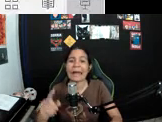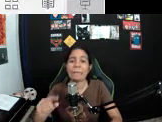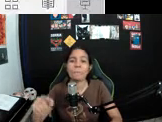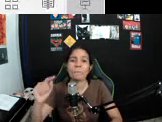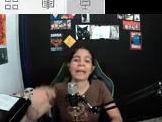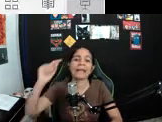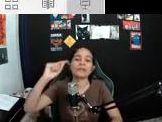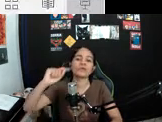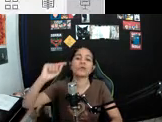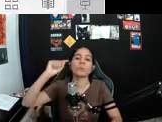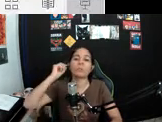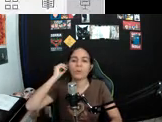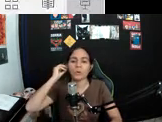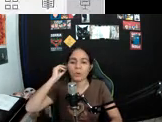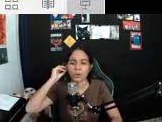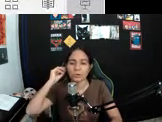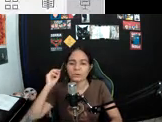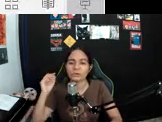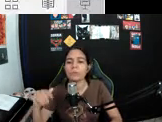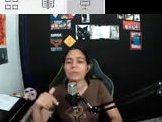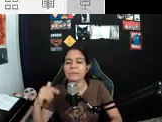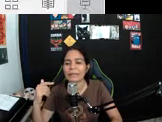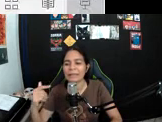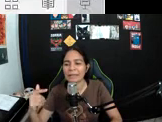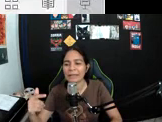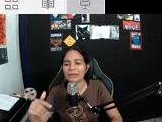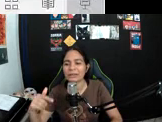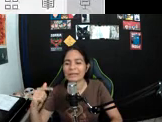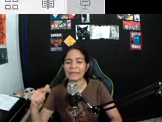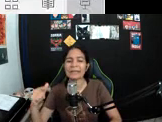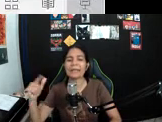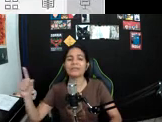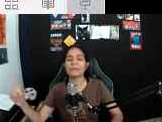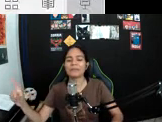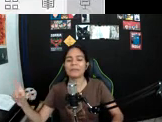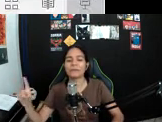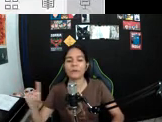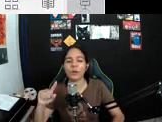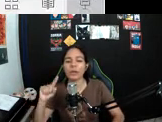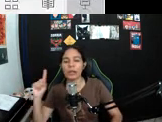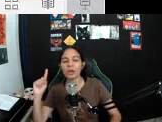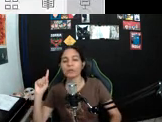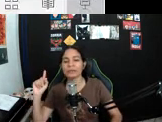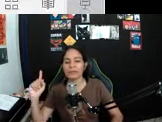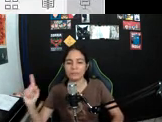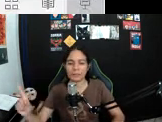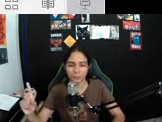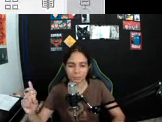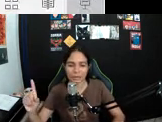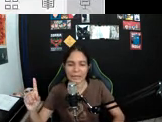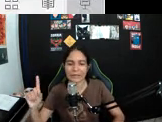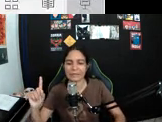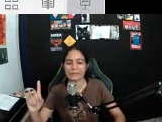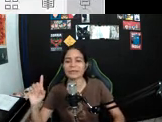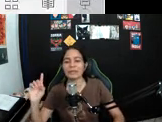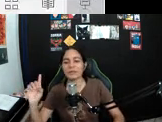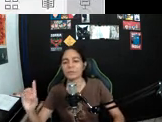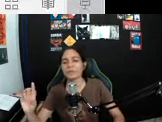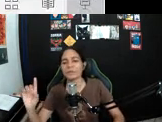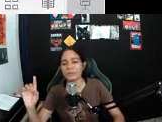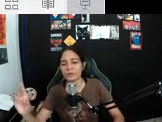área, a pressupor subalternidade inadmissível e inconcebível em